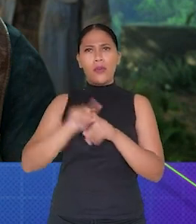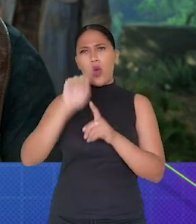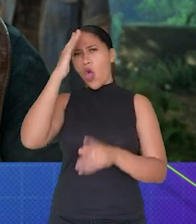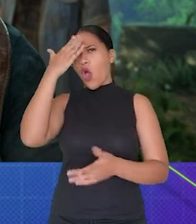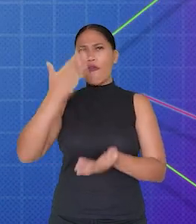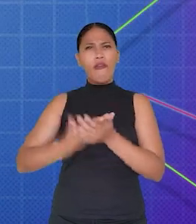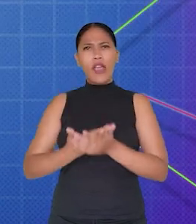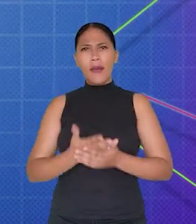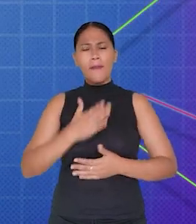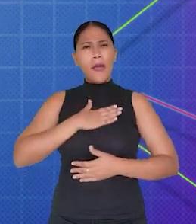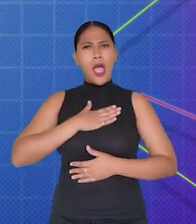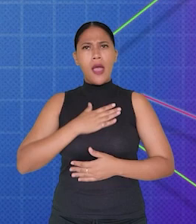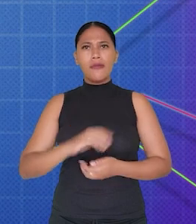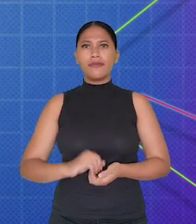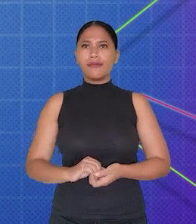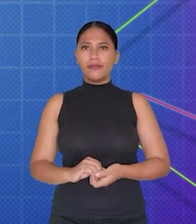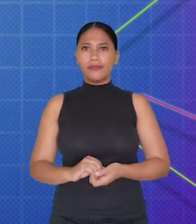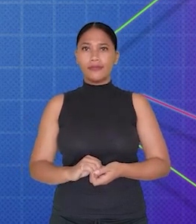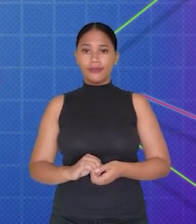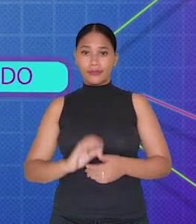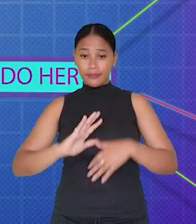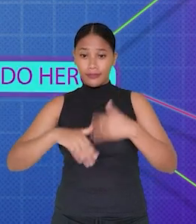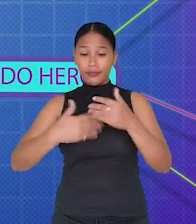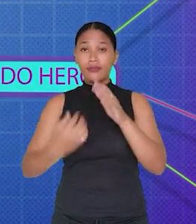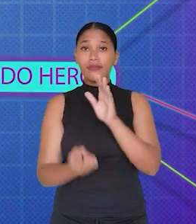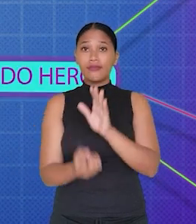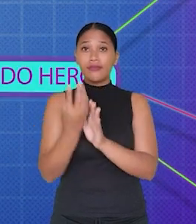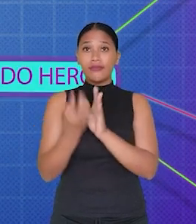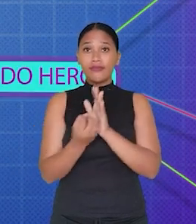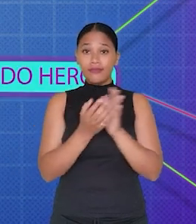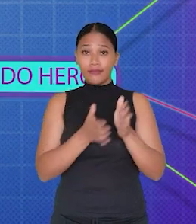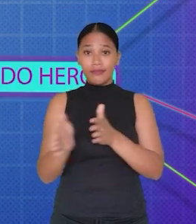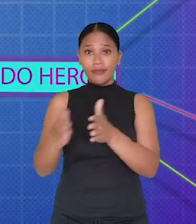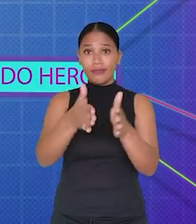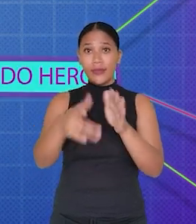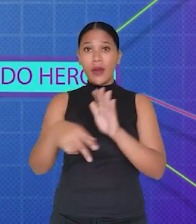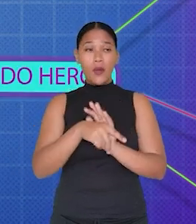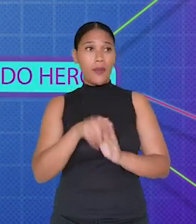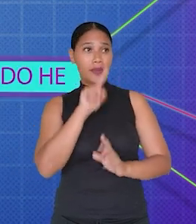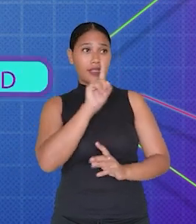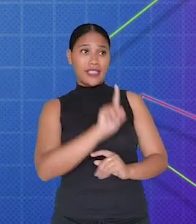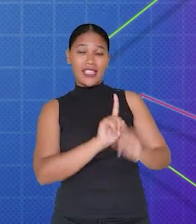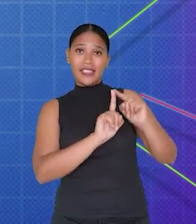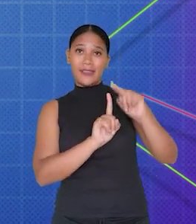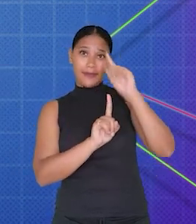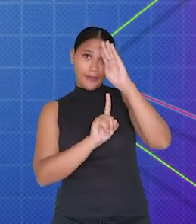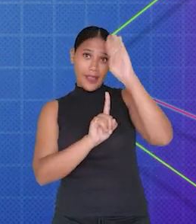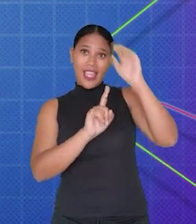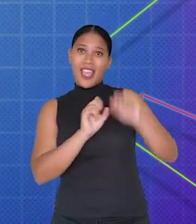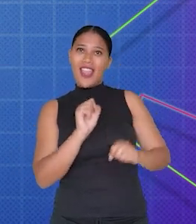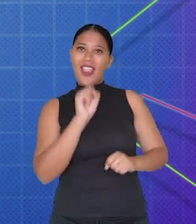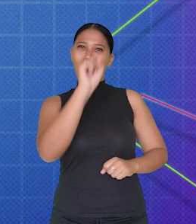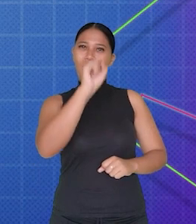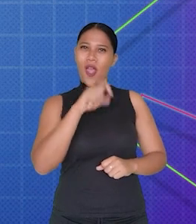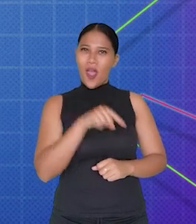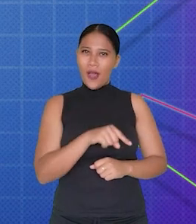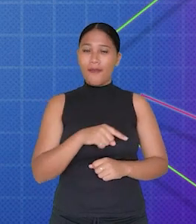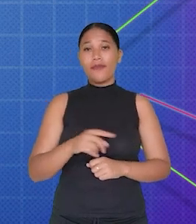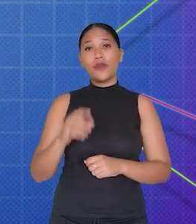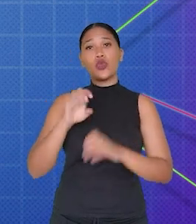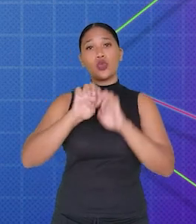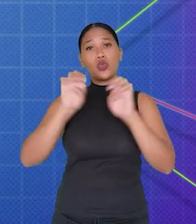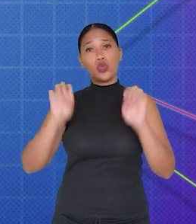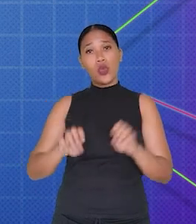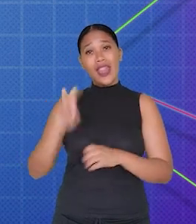mais confiante. A construção de um arco através da jornada do herói. A jornada do herói é uma